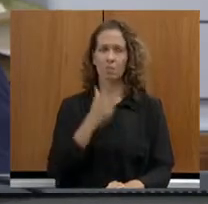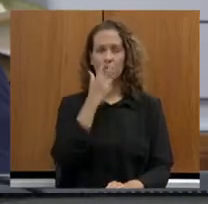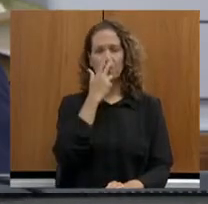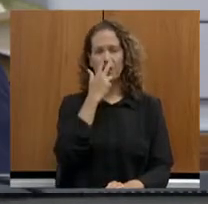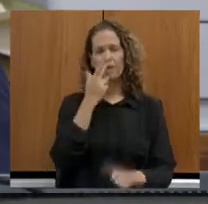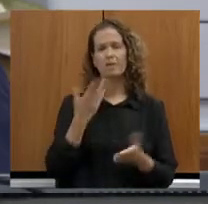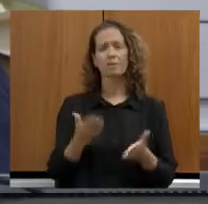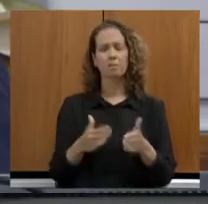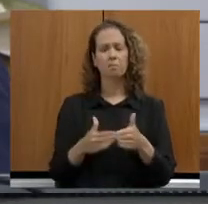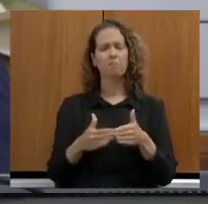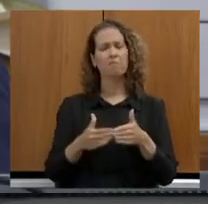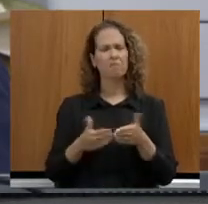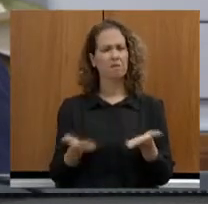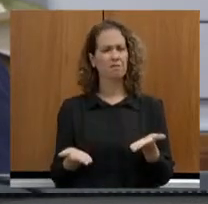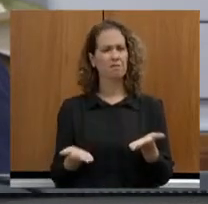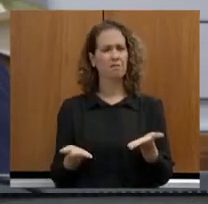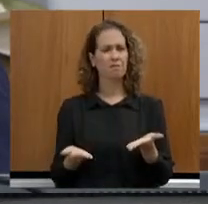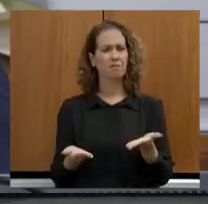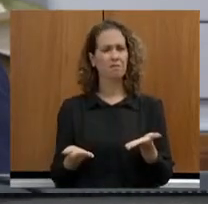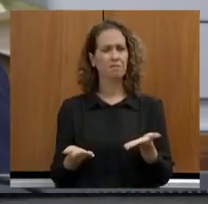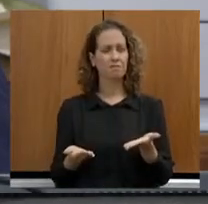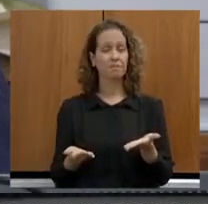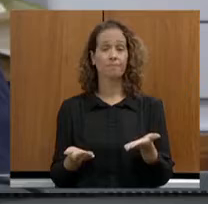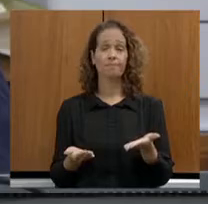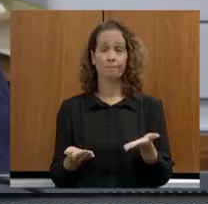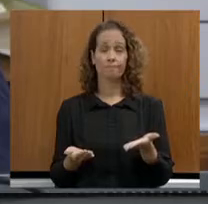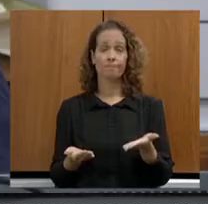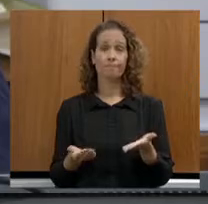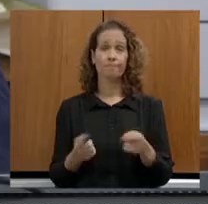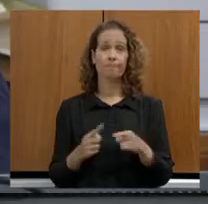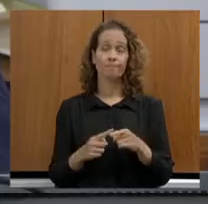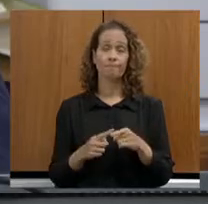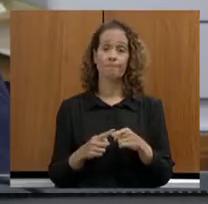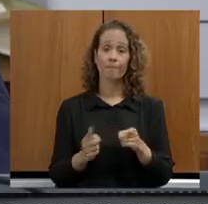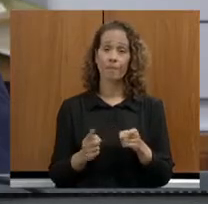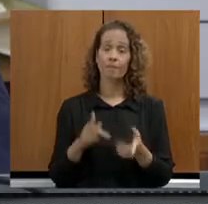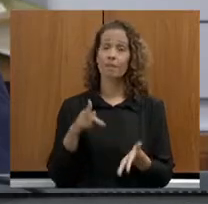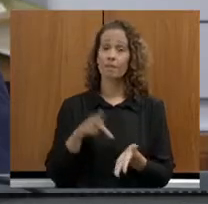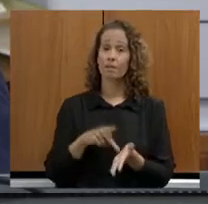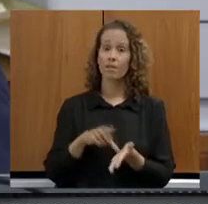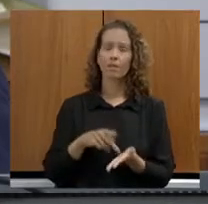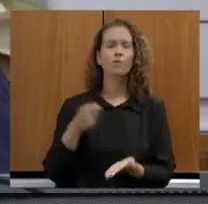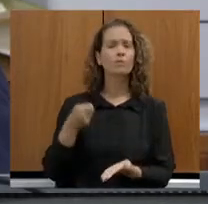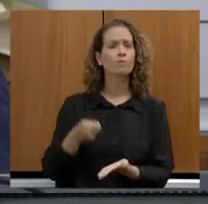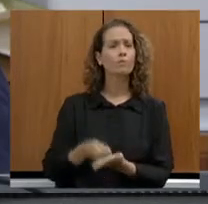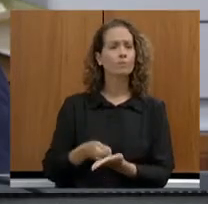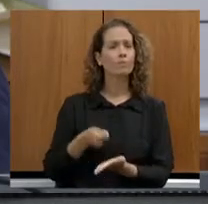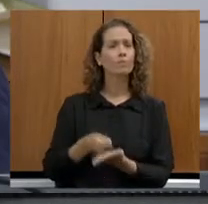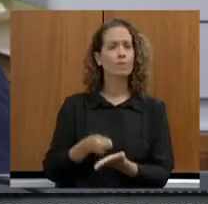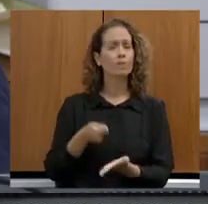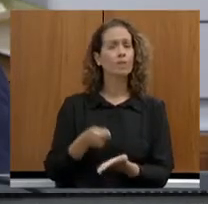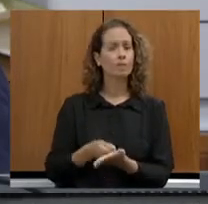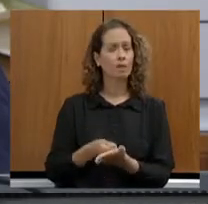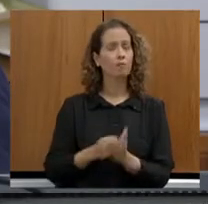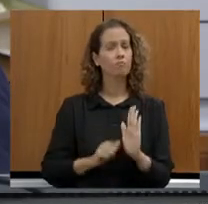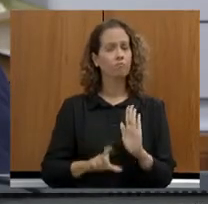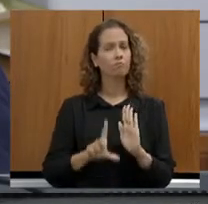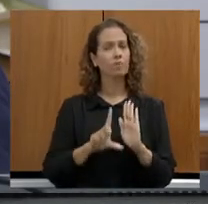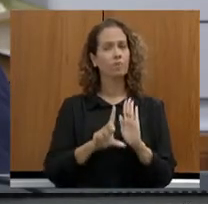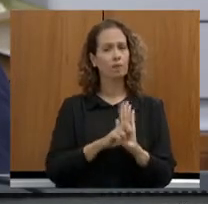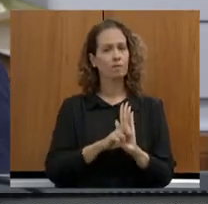um favor Ah e não obrigação legal